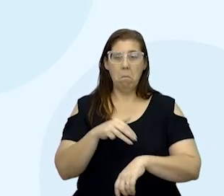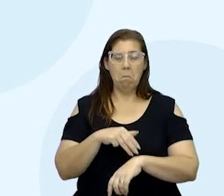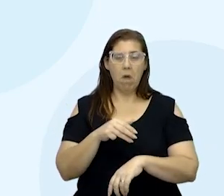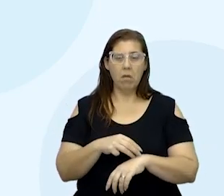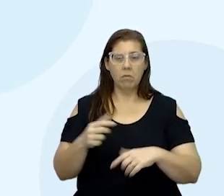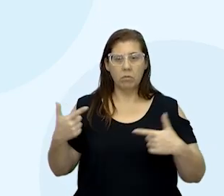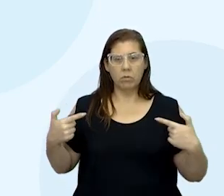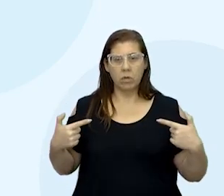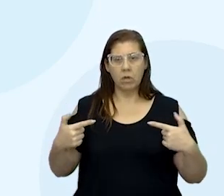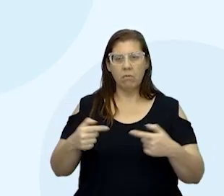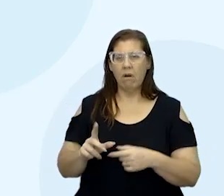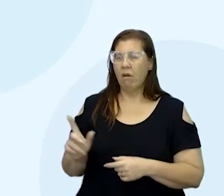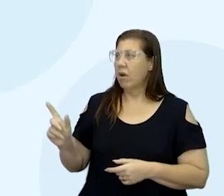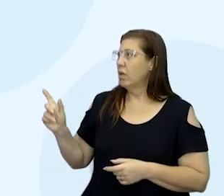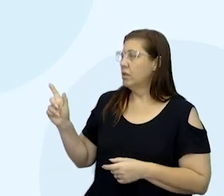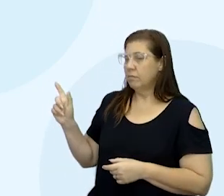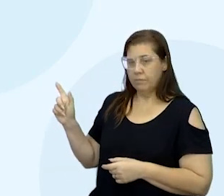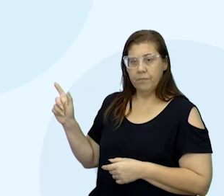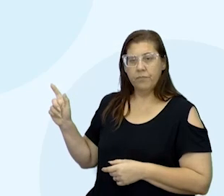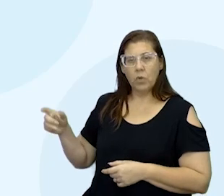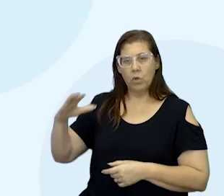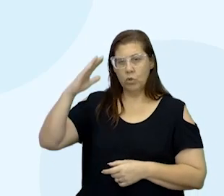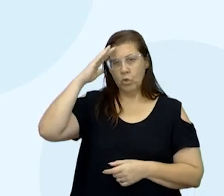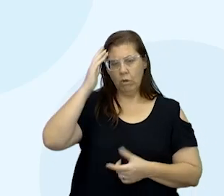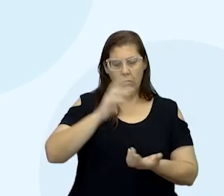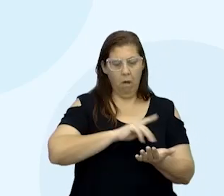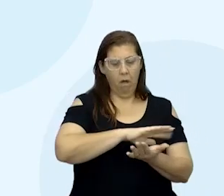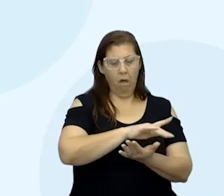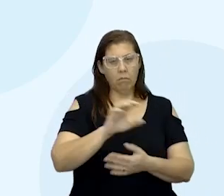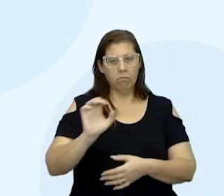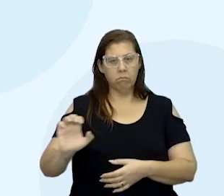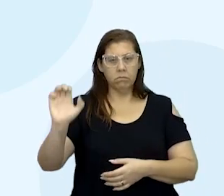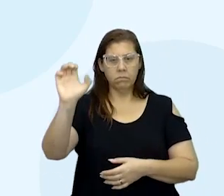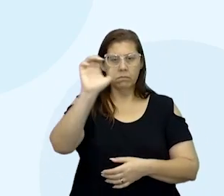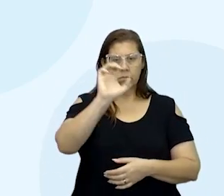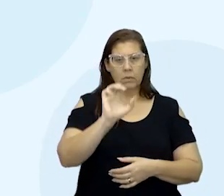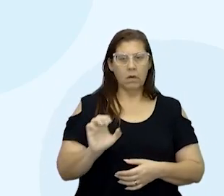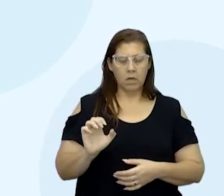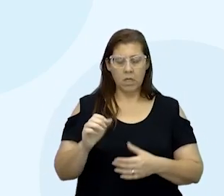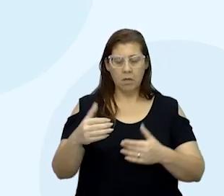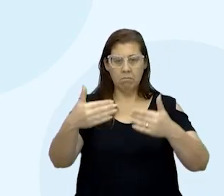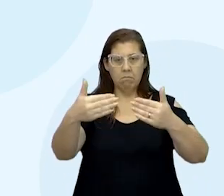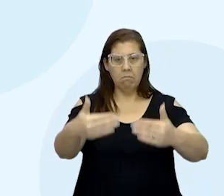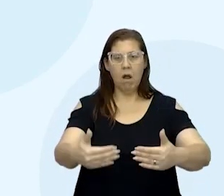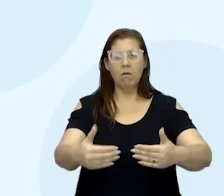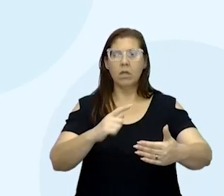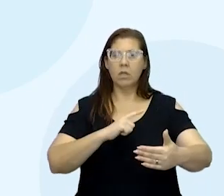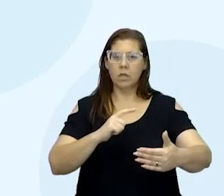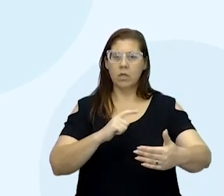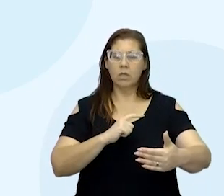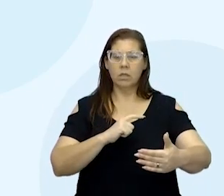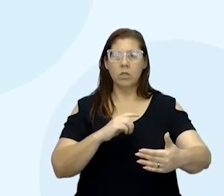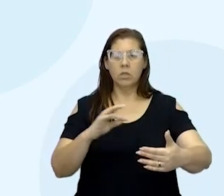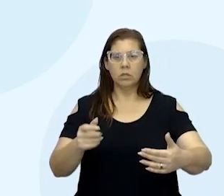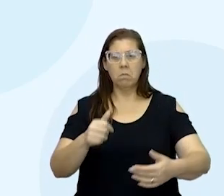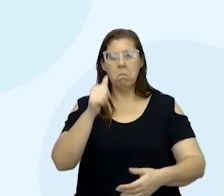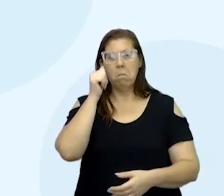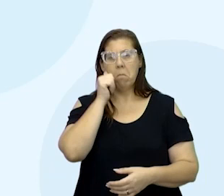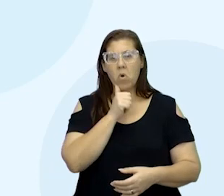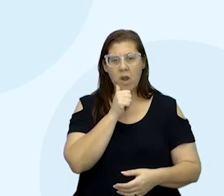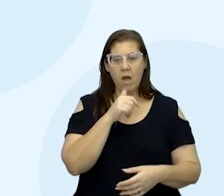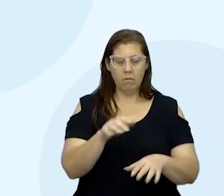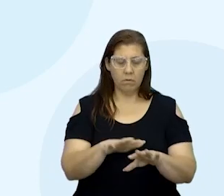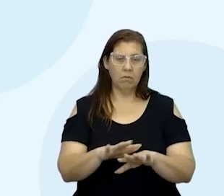no fundo nós temos soldados de vários estados e na parte da frente nós temos basicamente mulheres